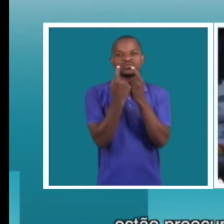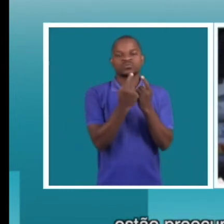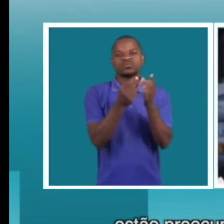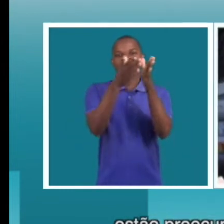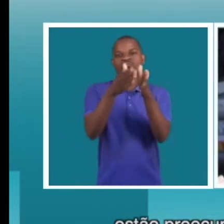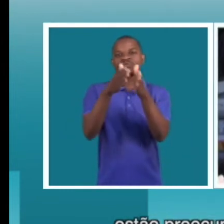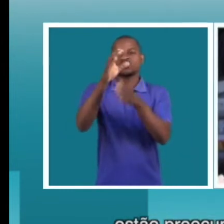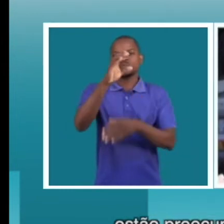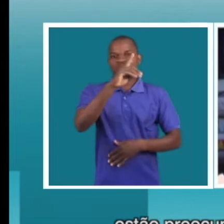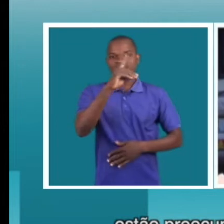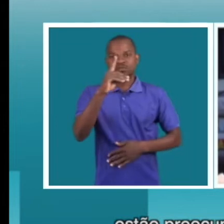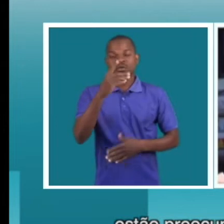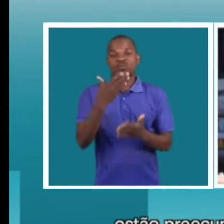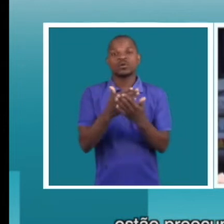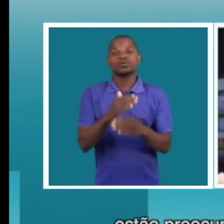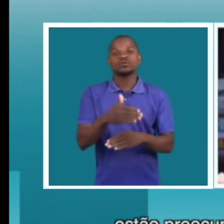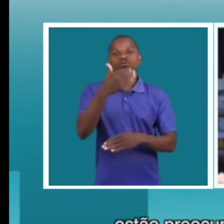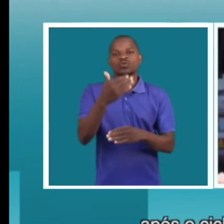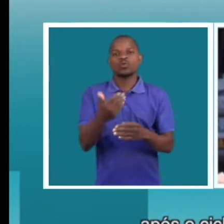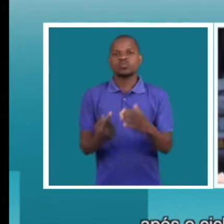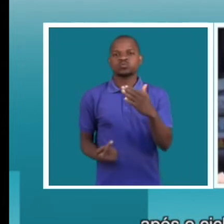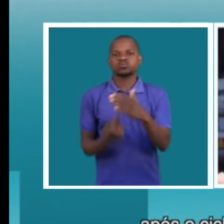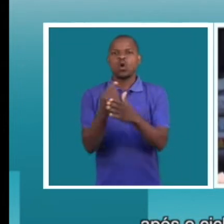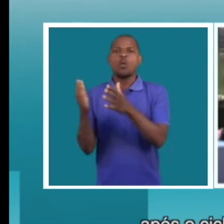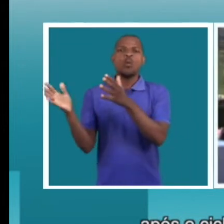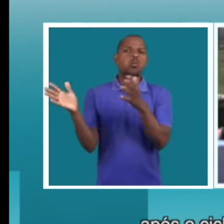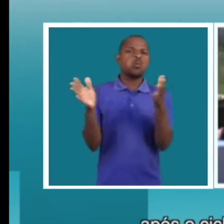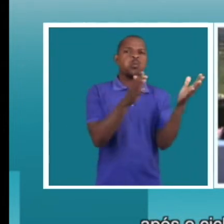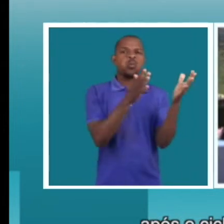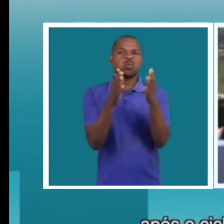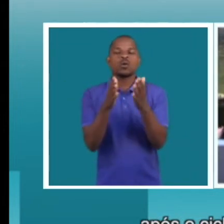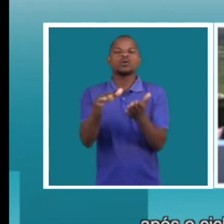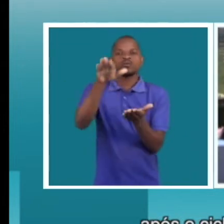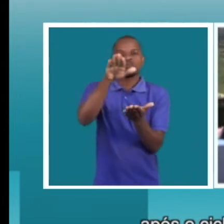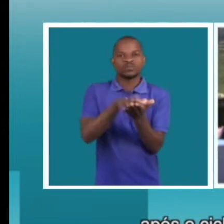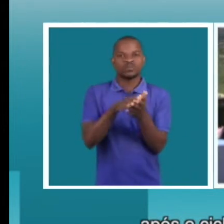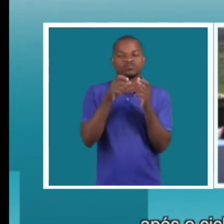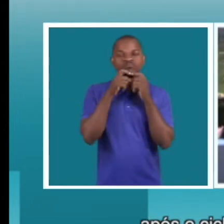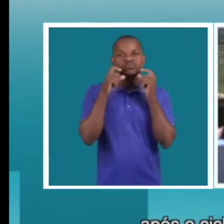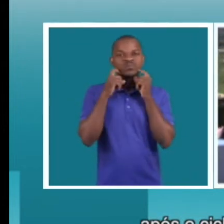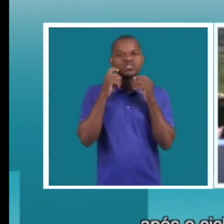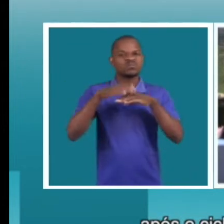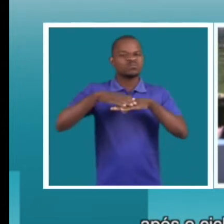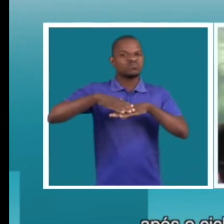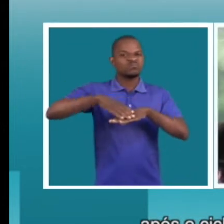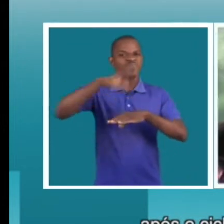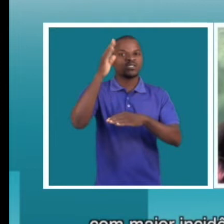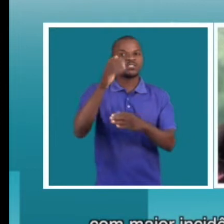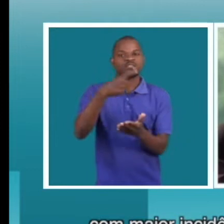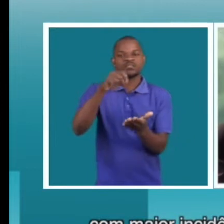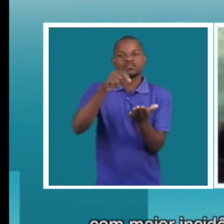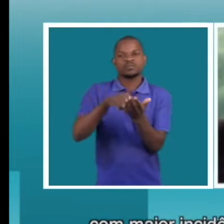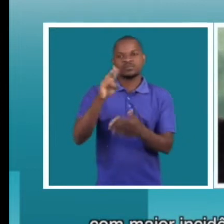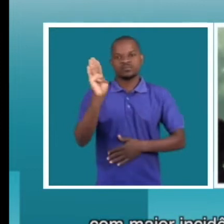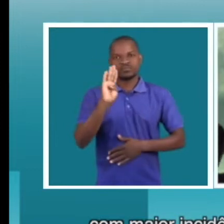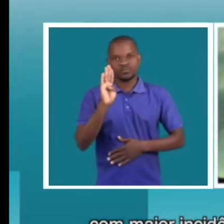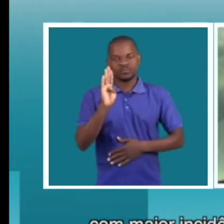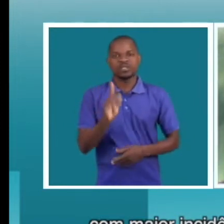situação da pessoa com deficiência após o ciclone que afetou a região centro de Moçambique, com maior